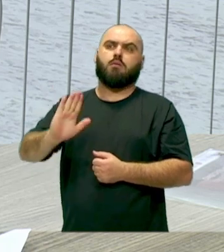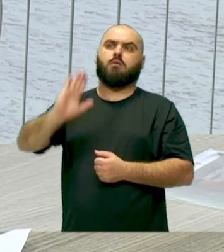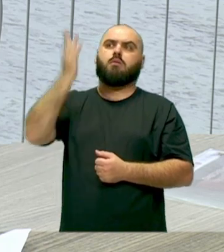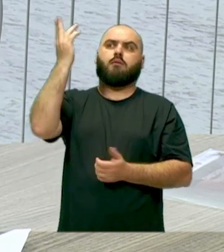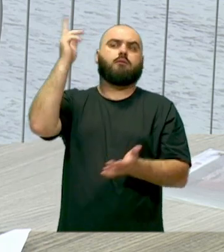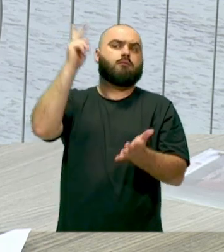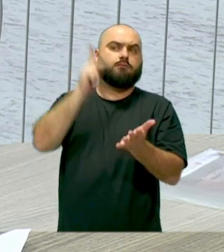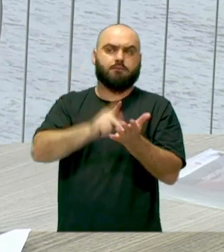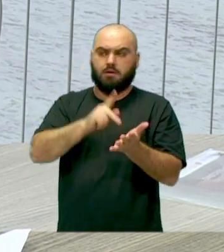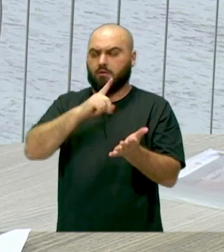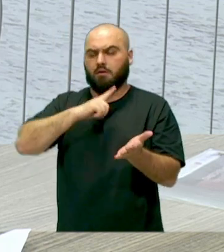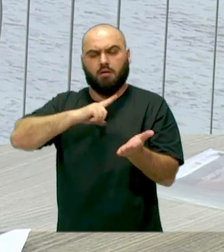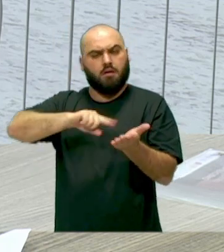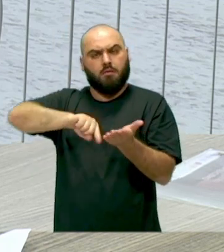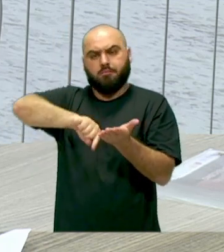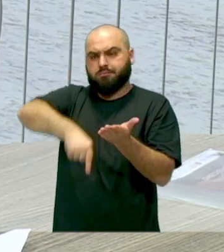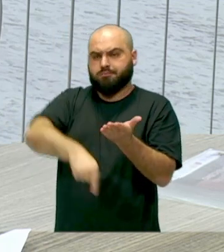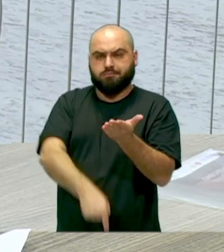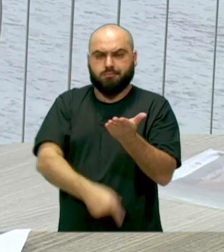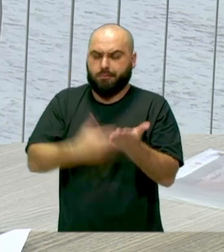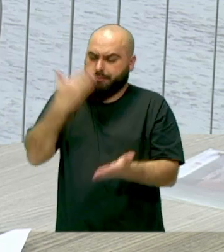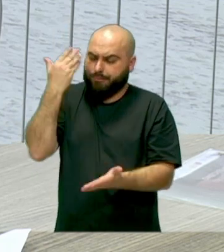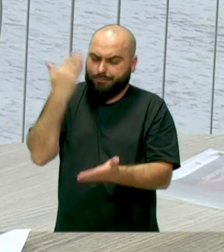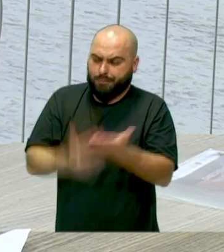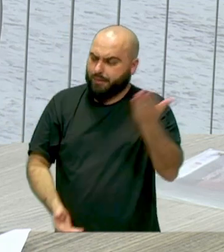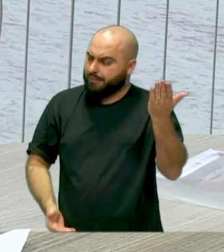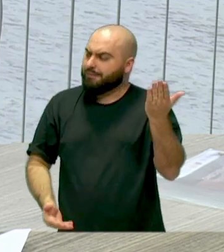aconteceu de uma maneira